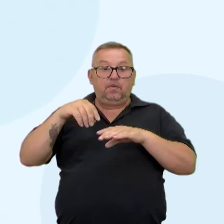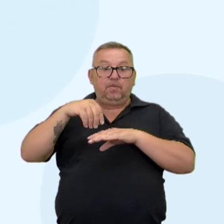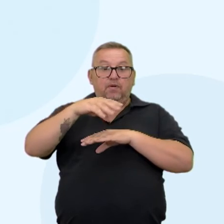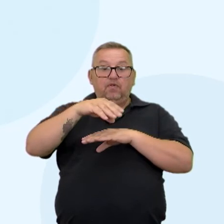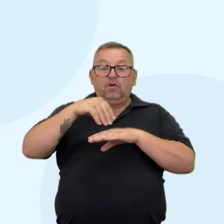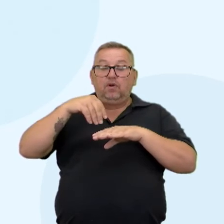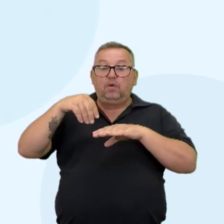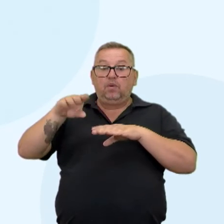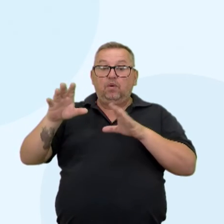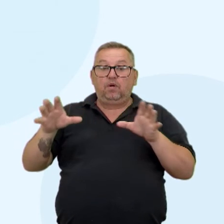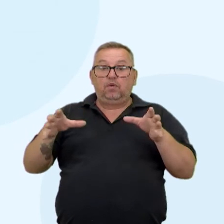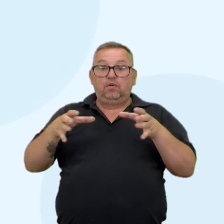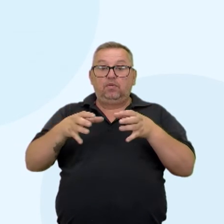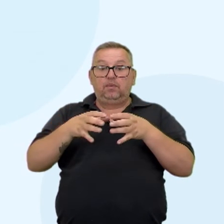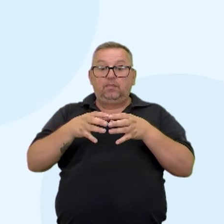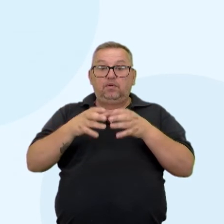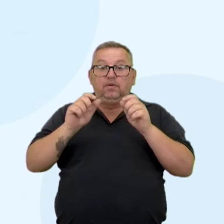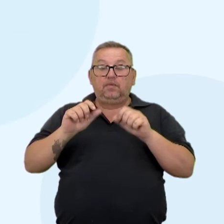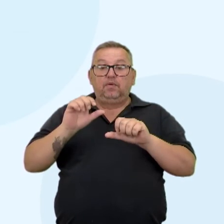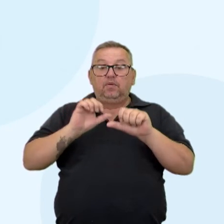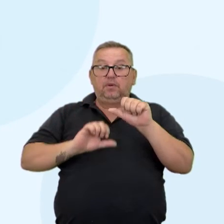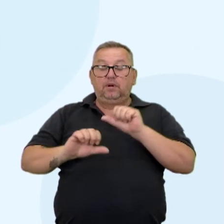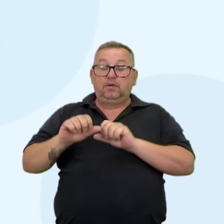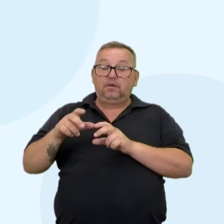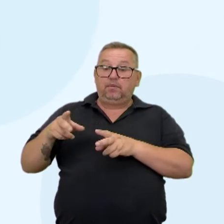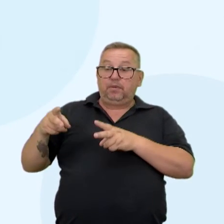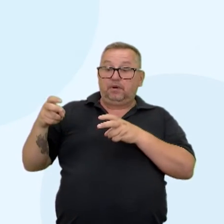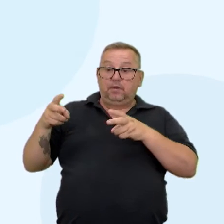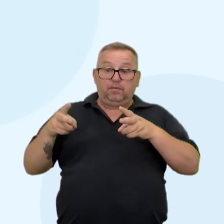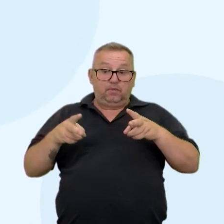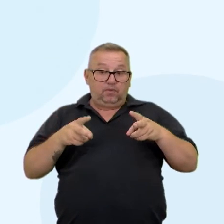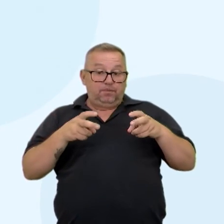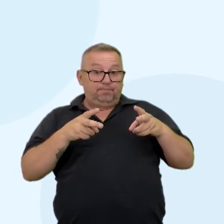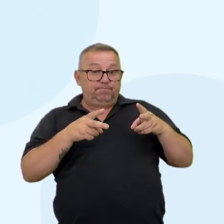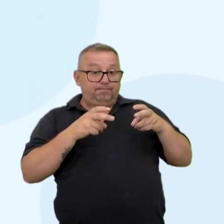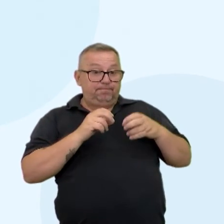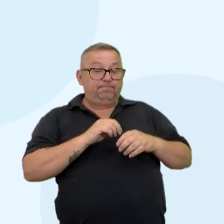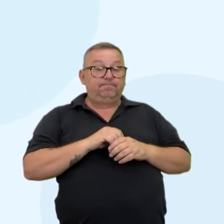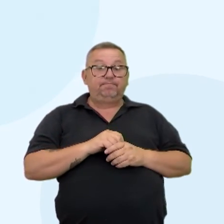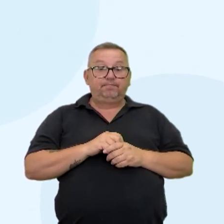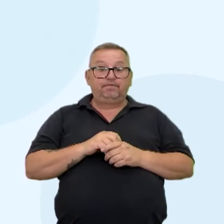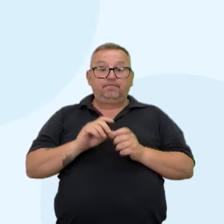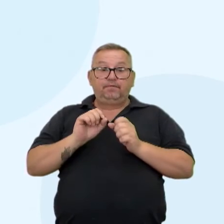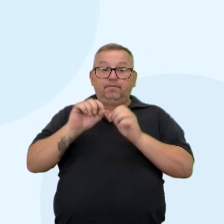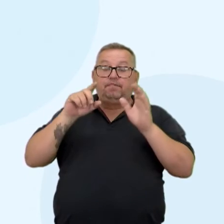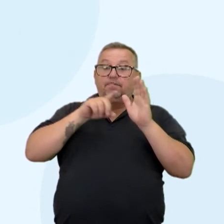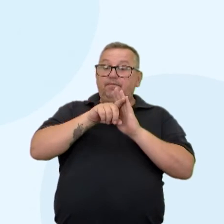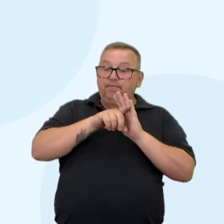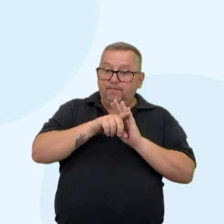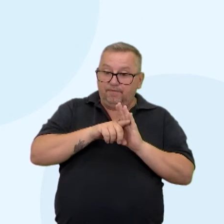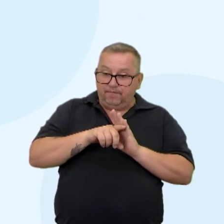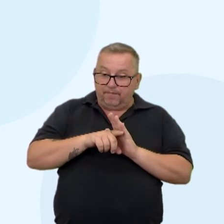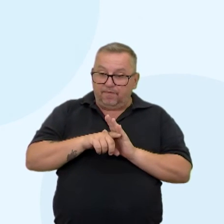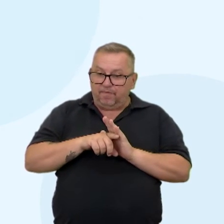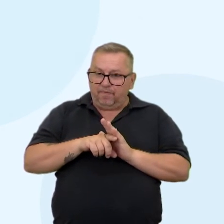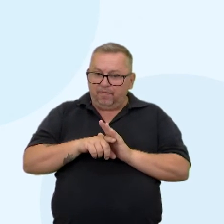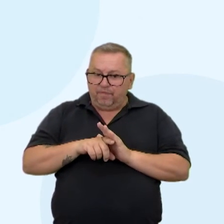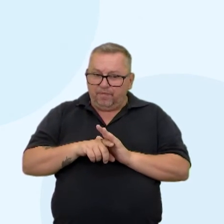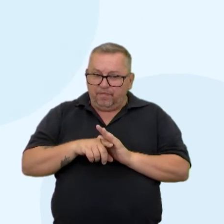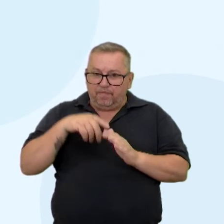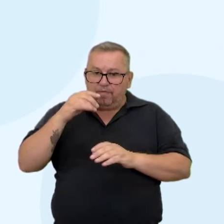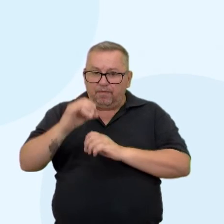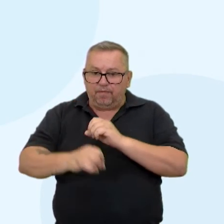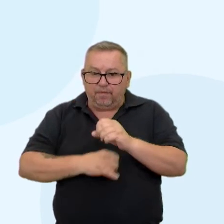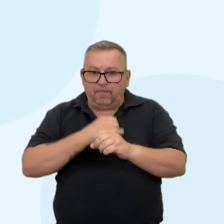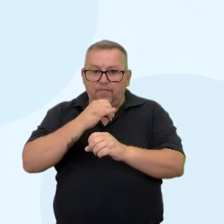que compartilhem com a turma possíveis mudanças de percepções. Pode fazer também uma pesquisa, pesquisar os sites